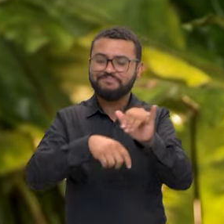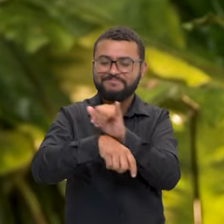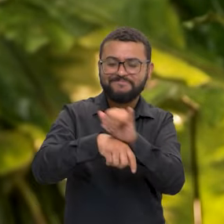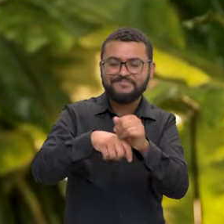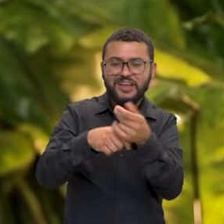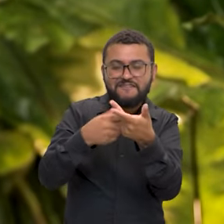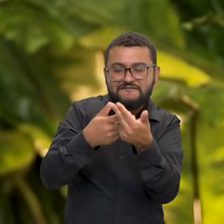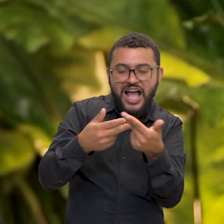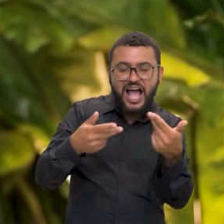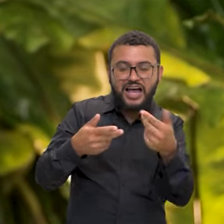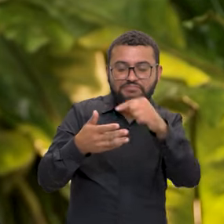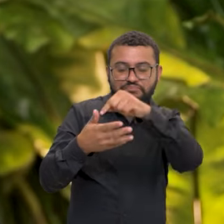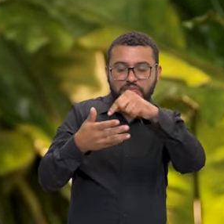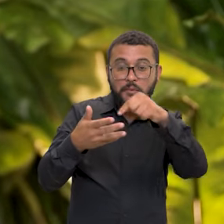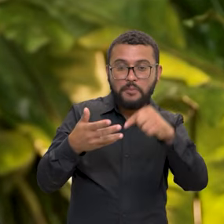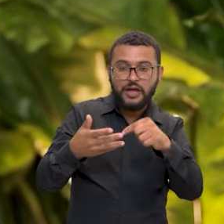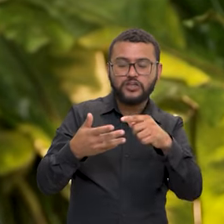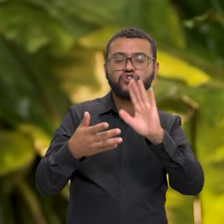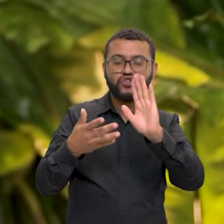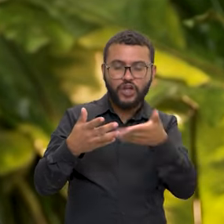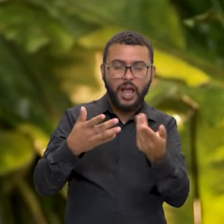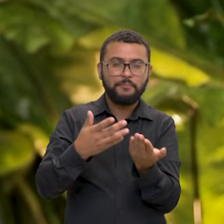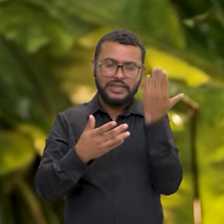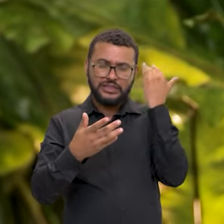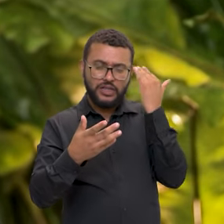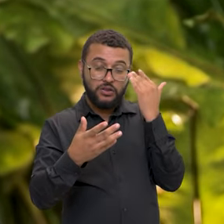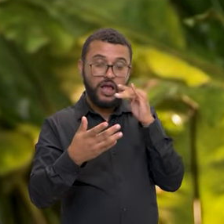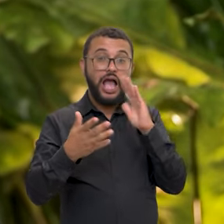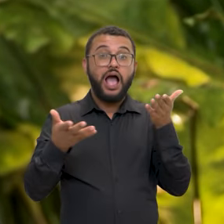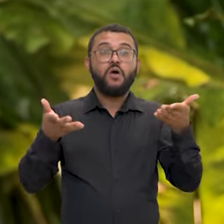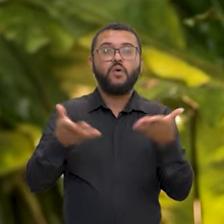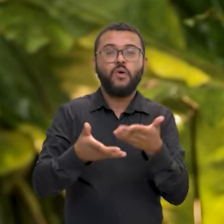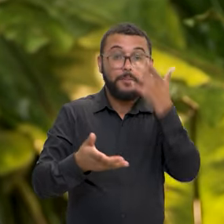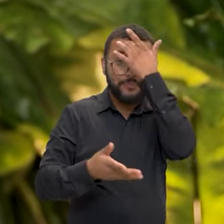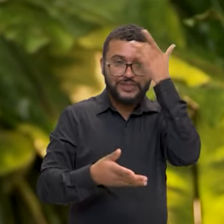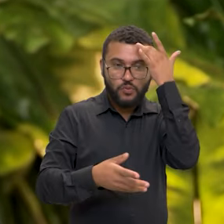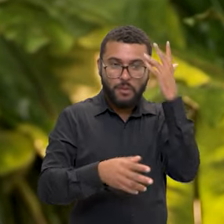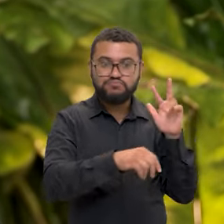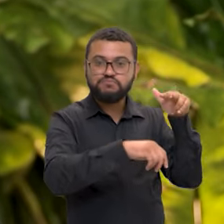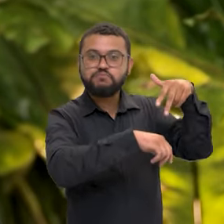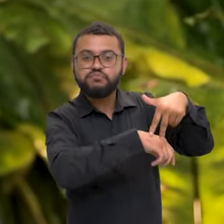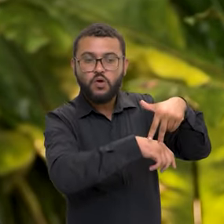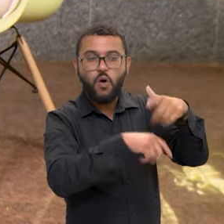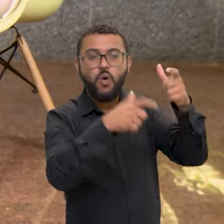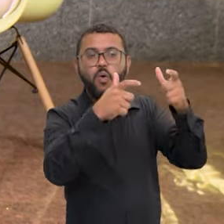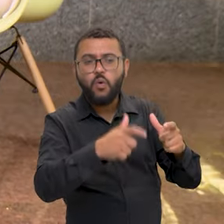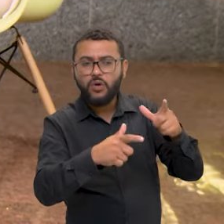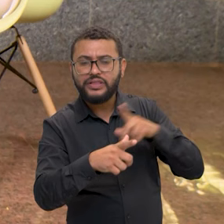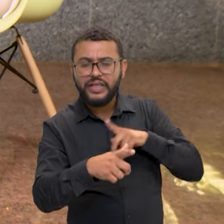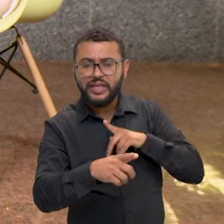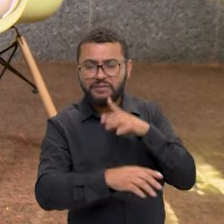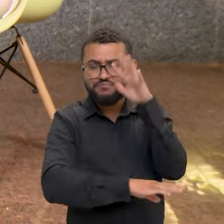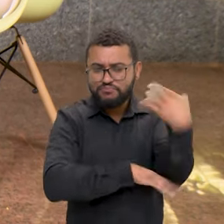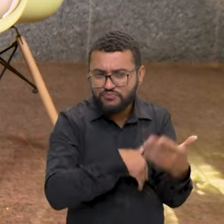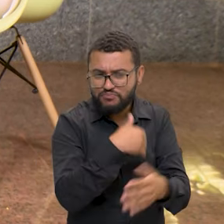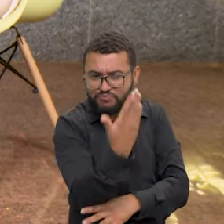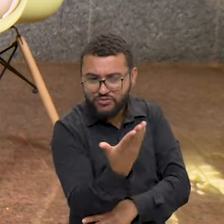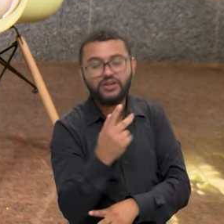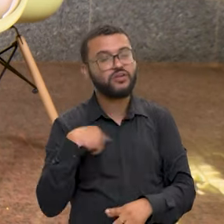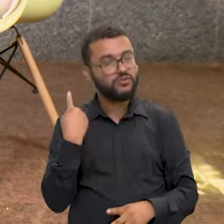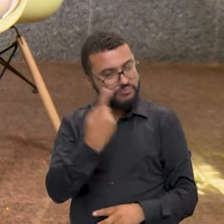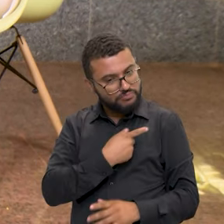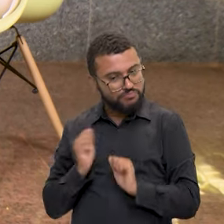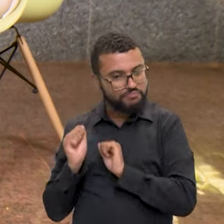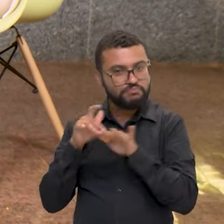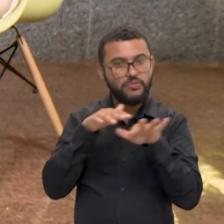altas taxas de desmatamento. Só para você ter uma ideia, 17 municípios reúnem hoje metade do desmatamento da Amazônia. Uma